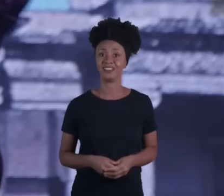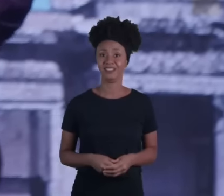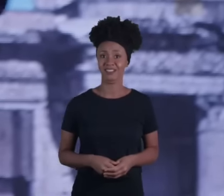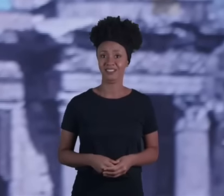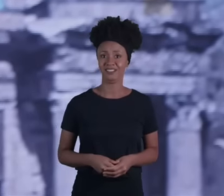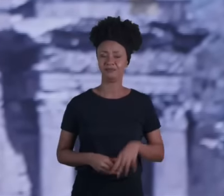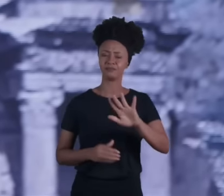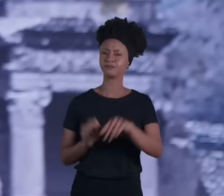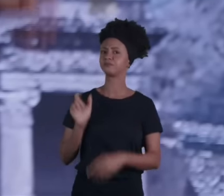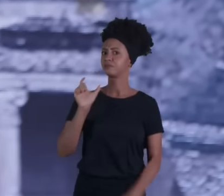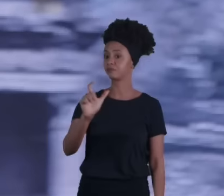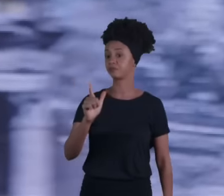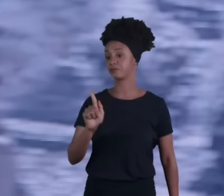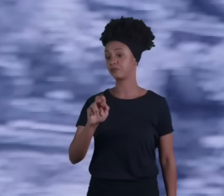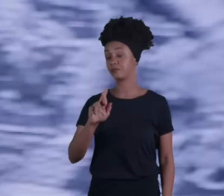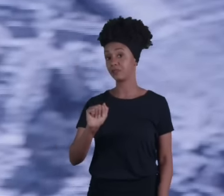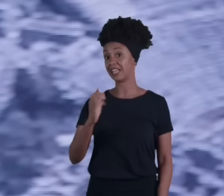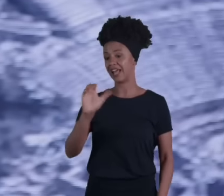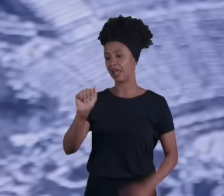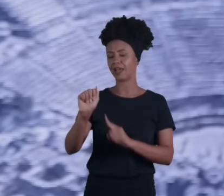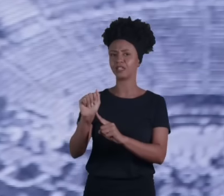Esta palavra graça é tão extraordinária.